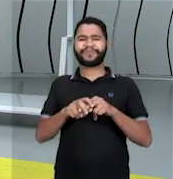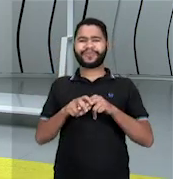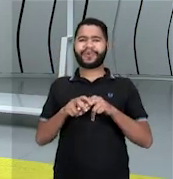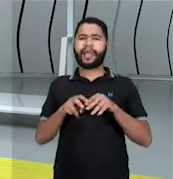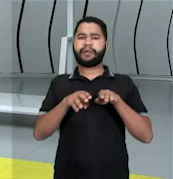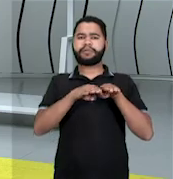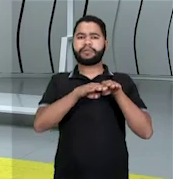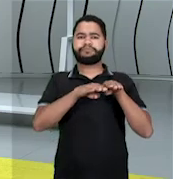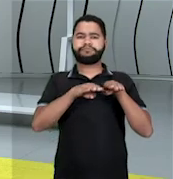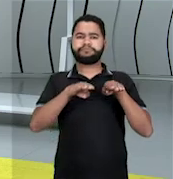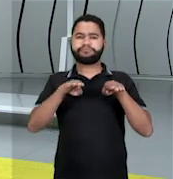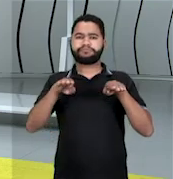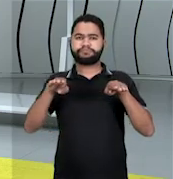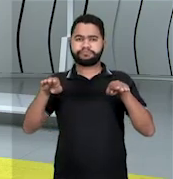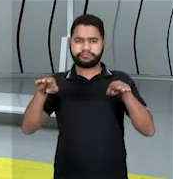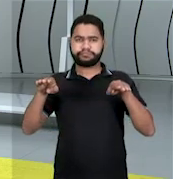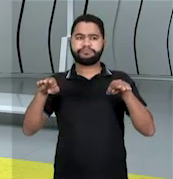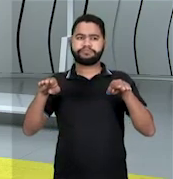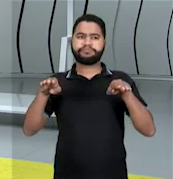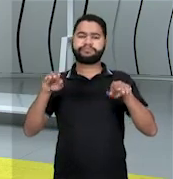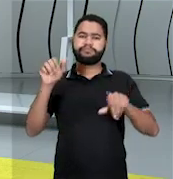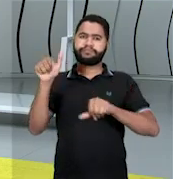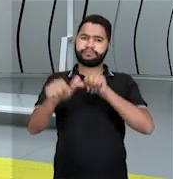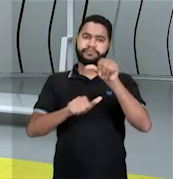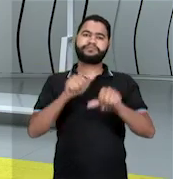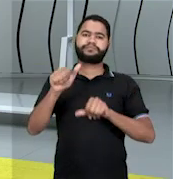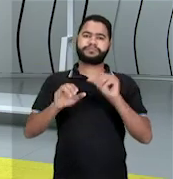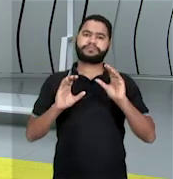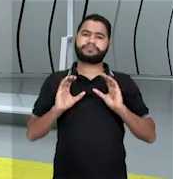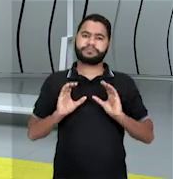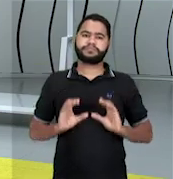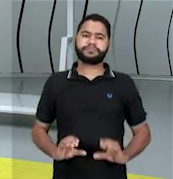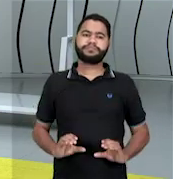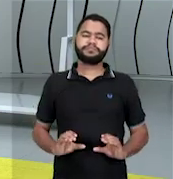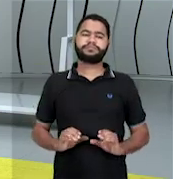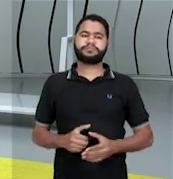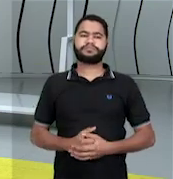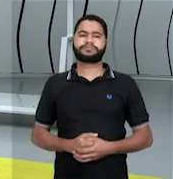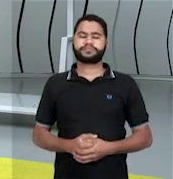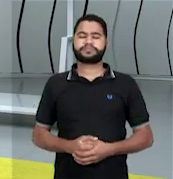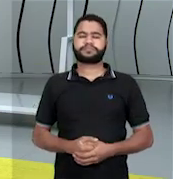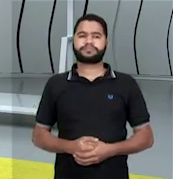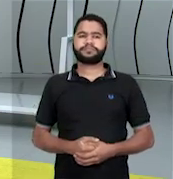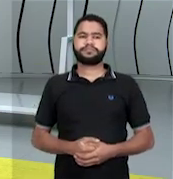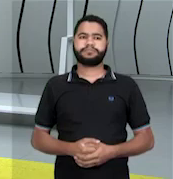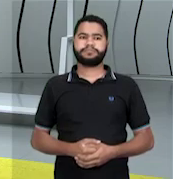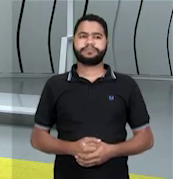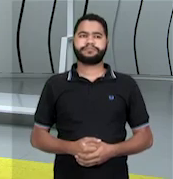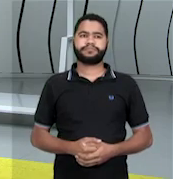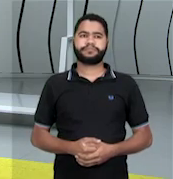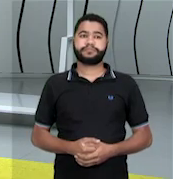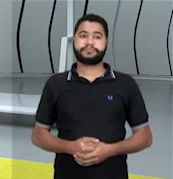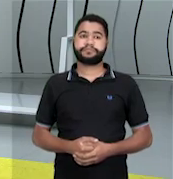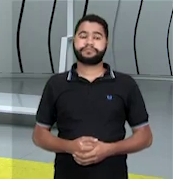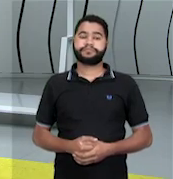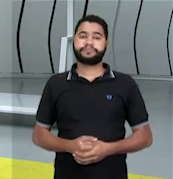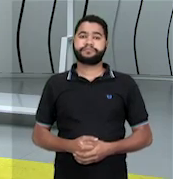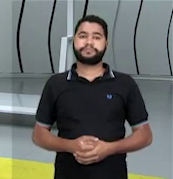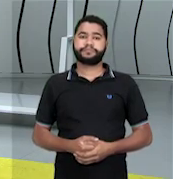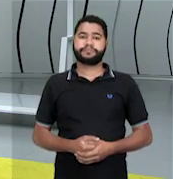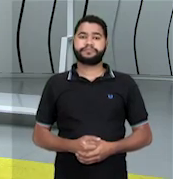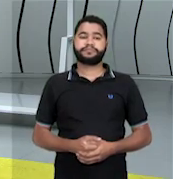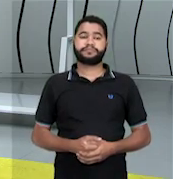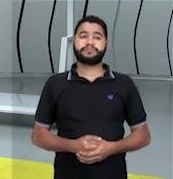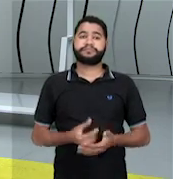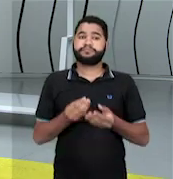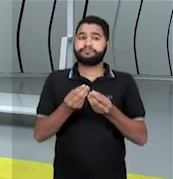estagnação populacional. Então, houve uma mudança de comportamento em relação à população do mundo, ok? Bom,